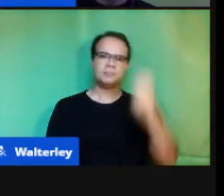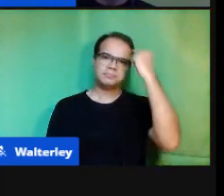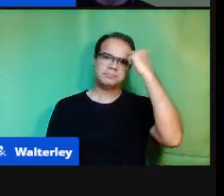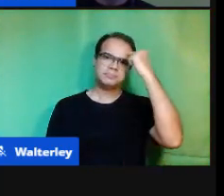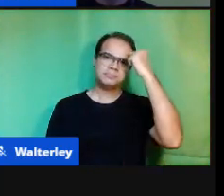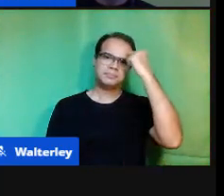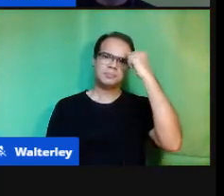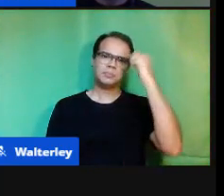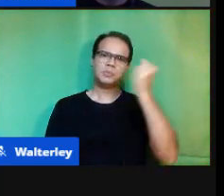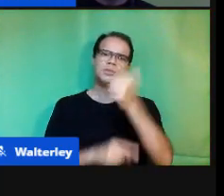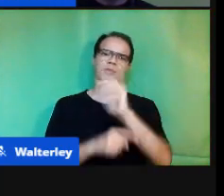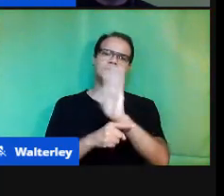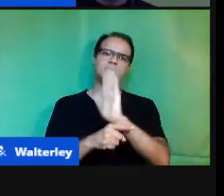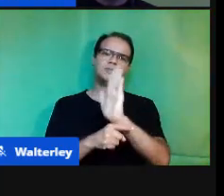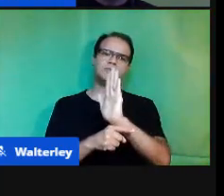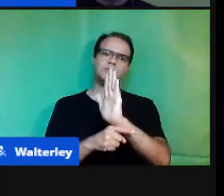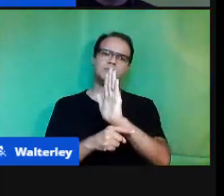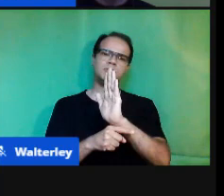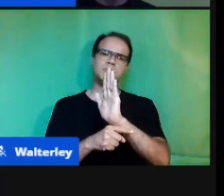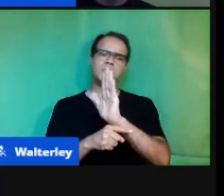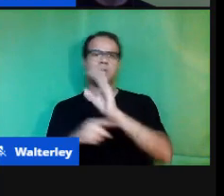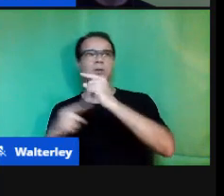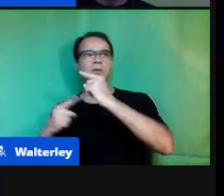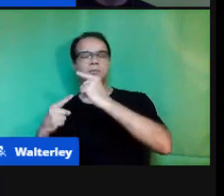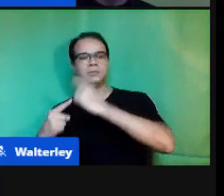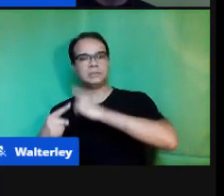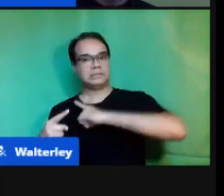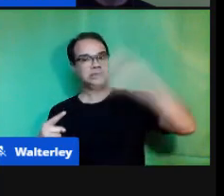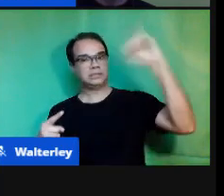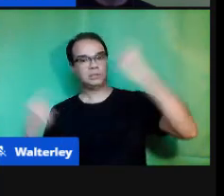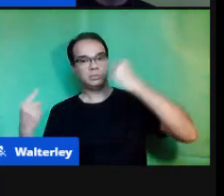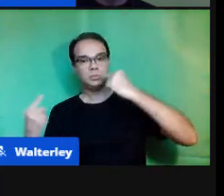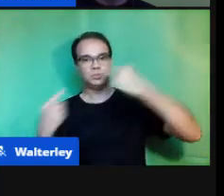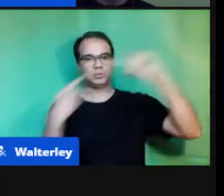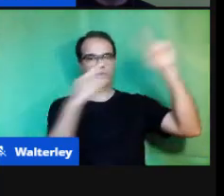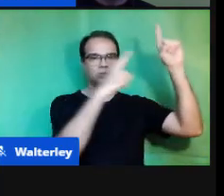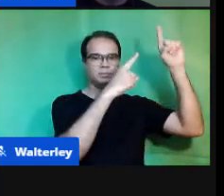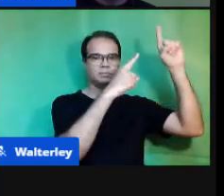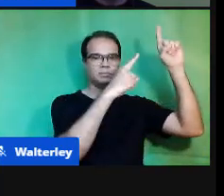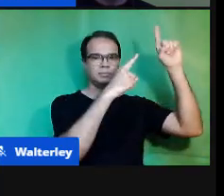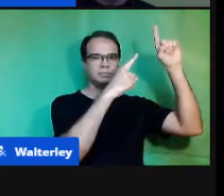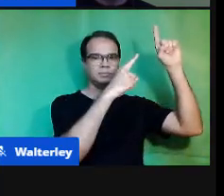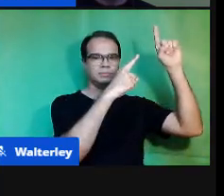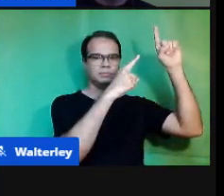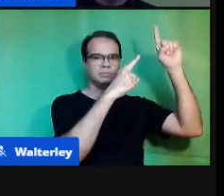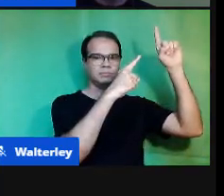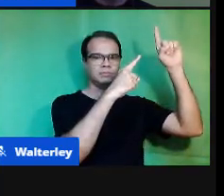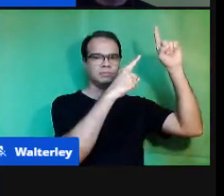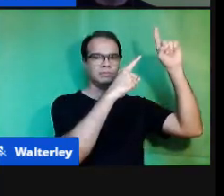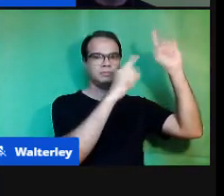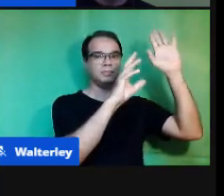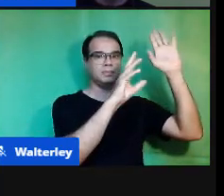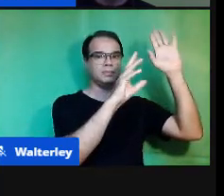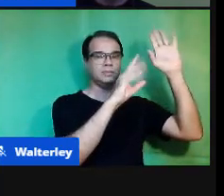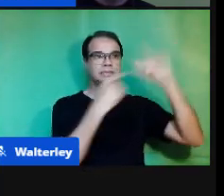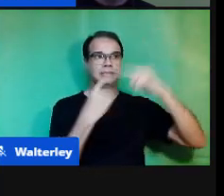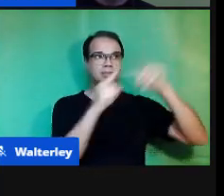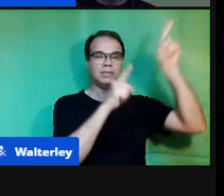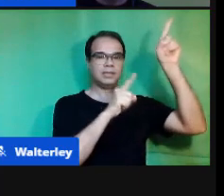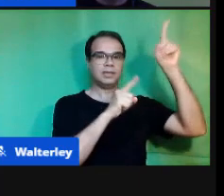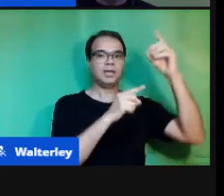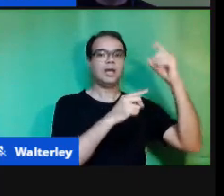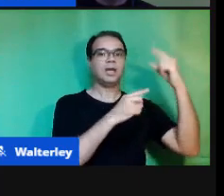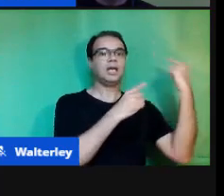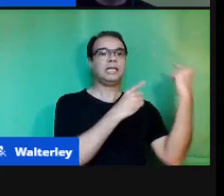filme contra Deus. Não contra o Deus da sabedoria e da paz, mas contra o Deus das guerras. O Deus que